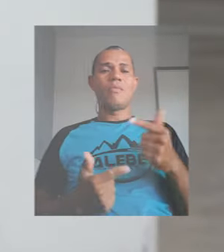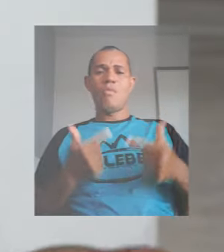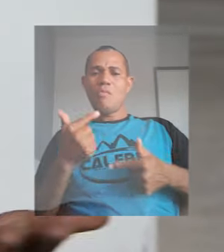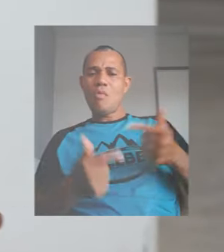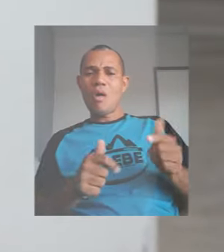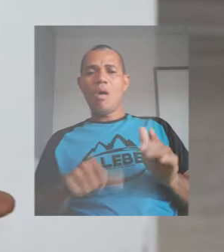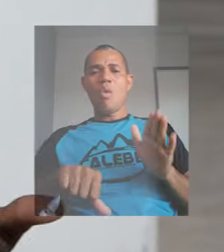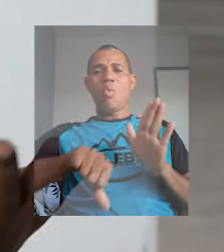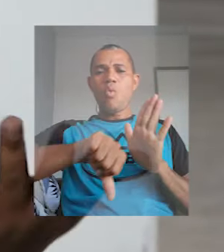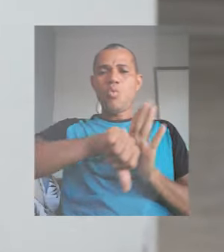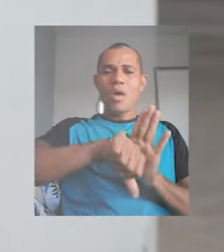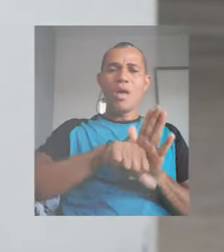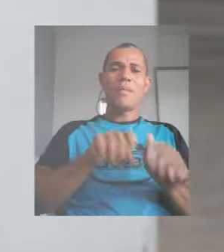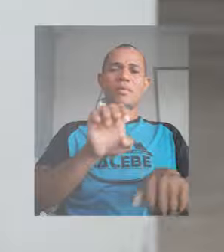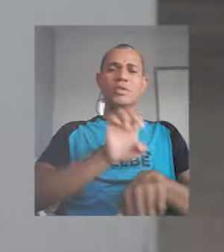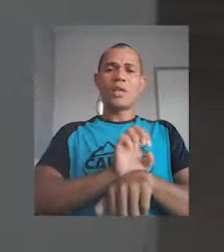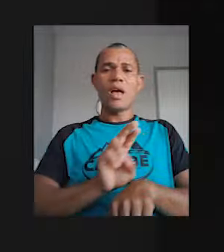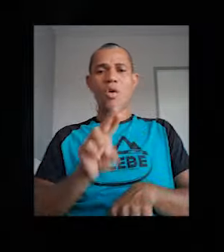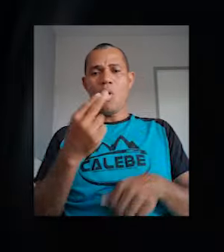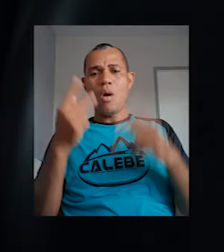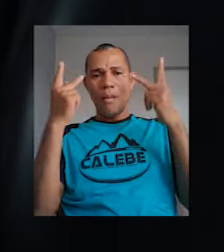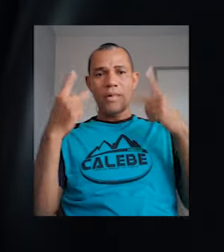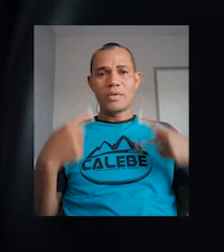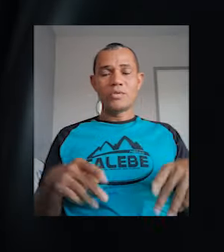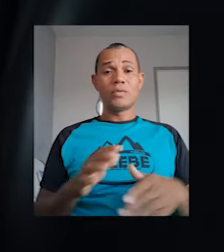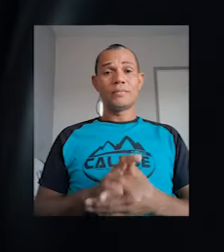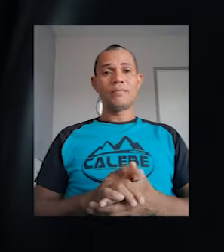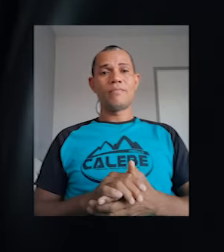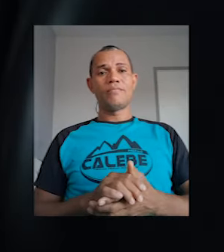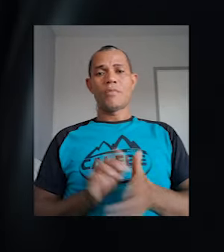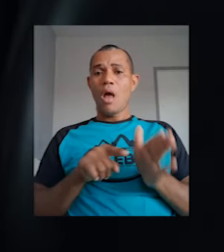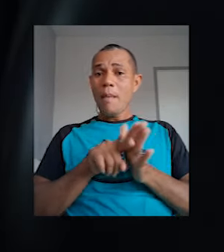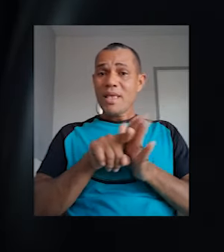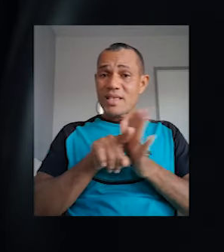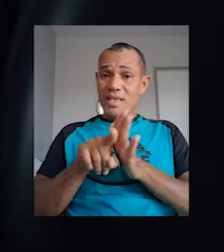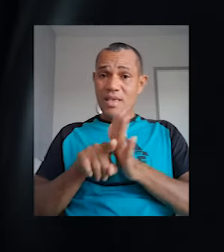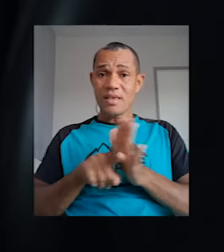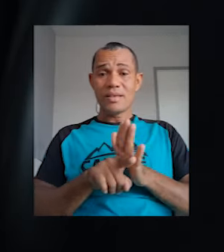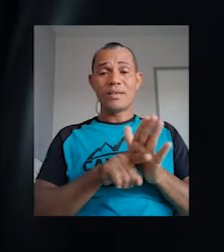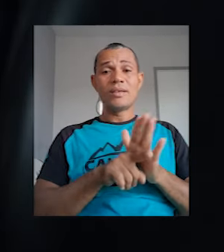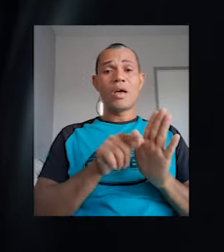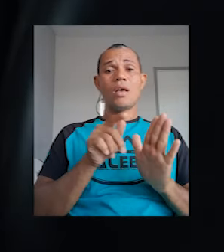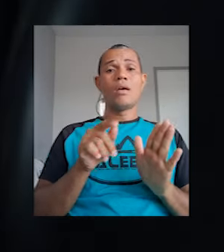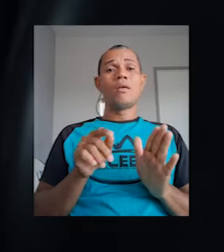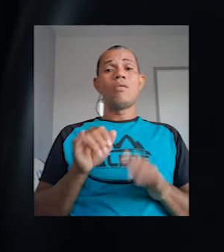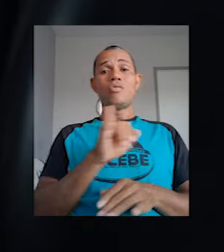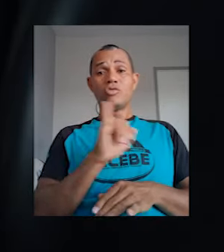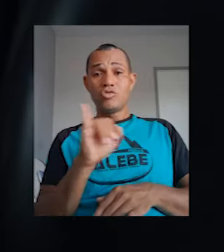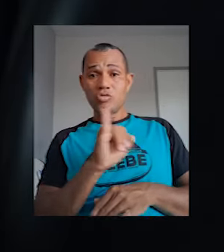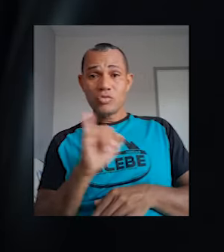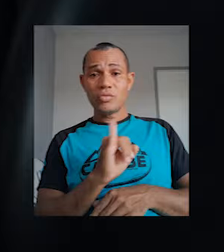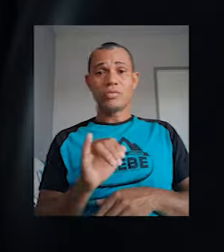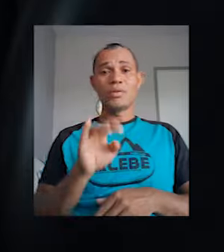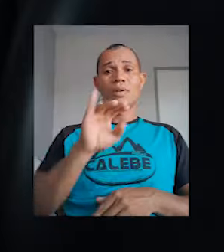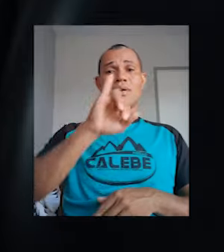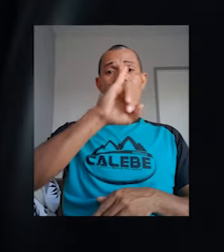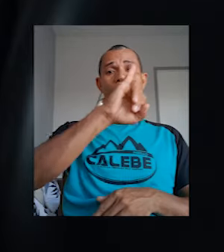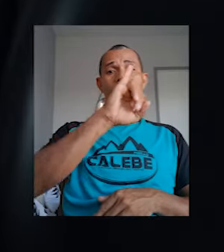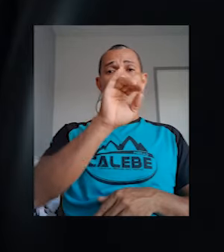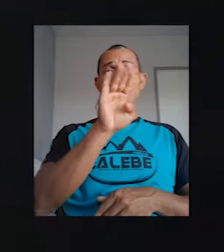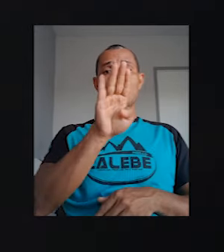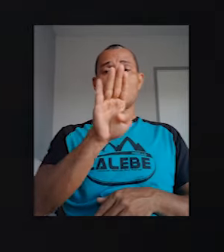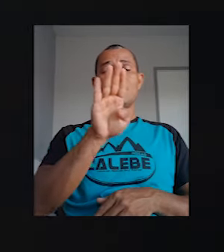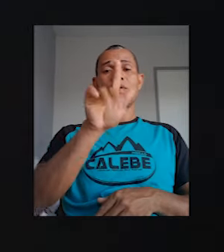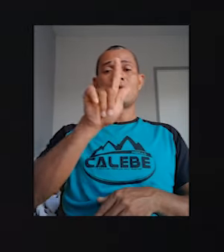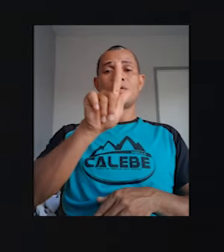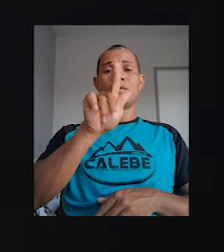do Estado ou da violência urbana. Segundo o IBGE, 62% do feminicídio que ocorre são com as